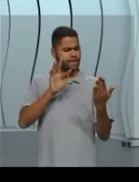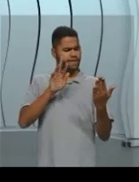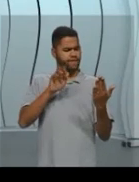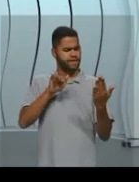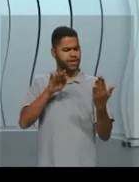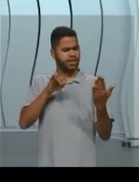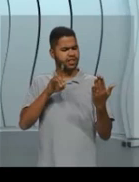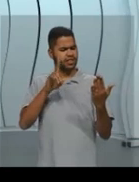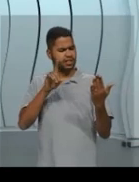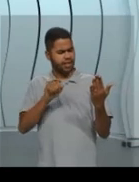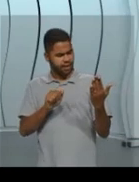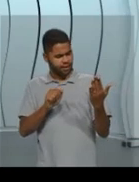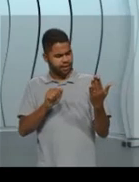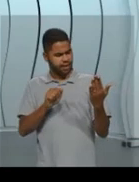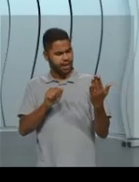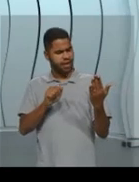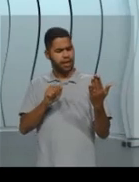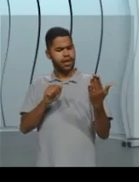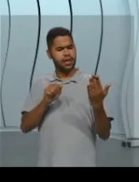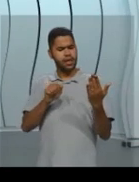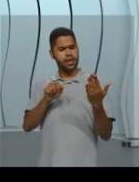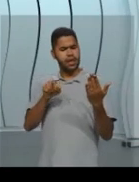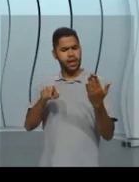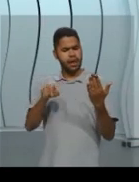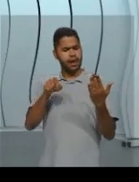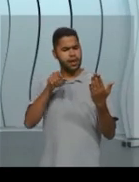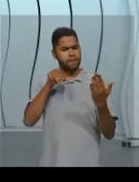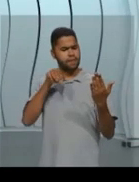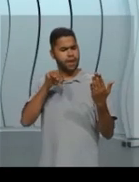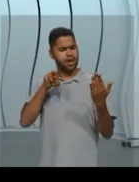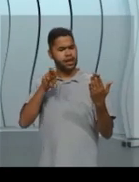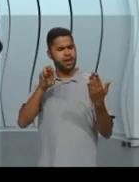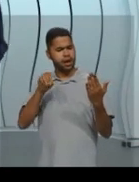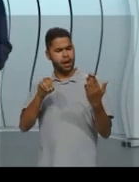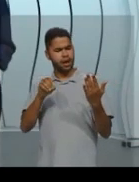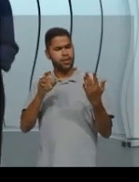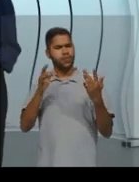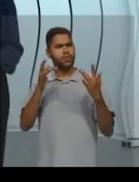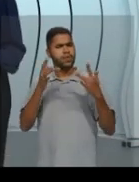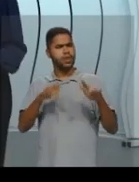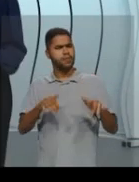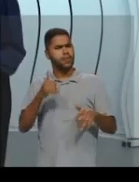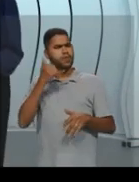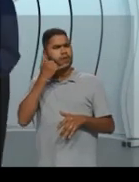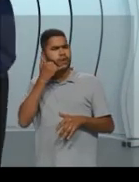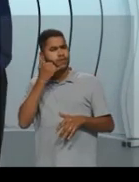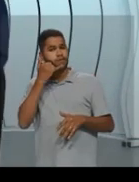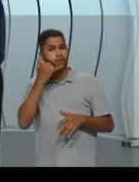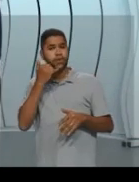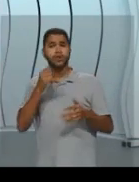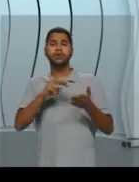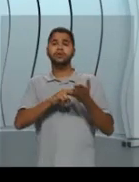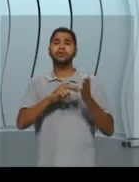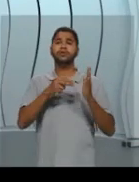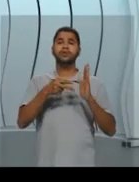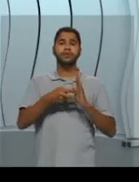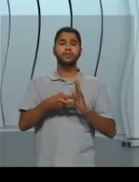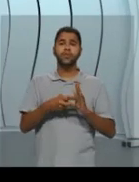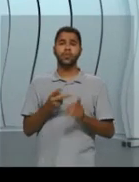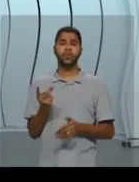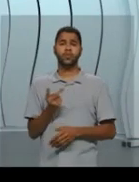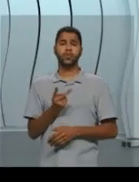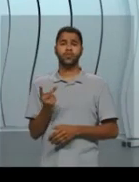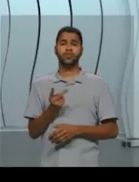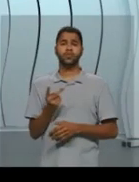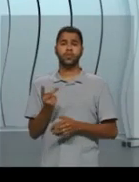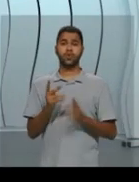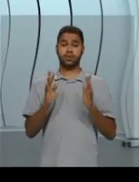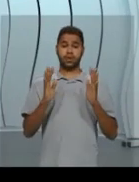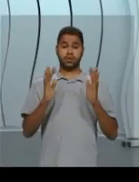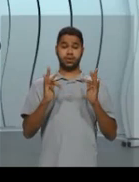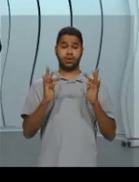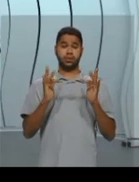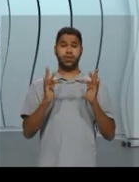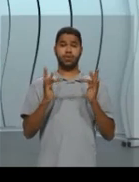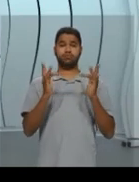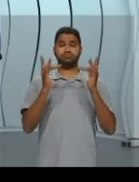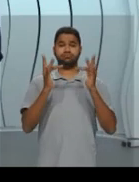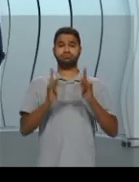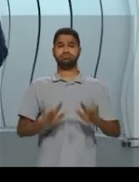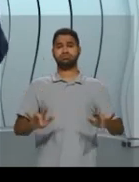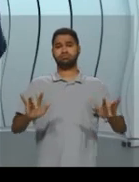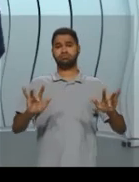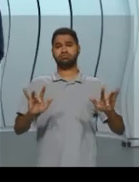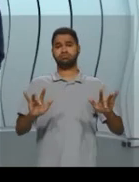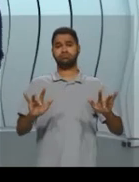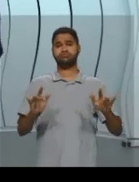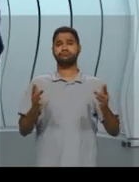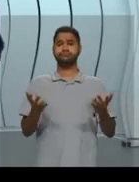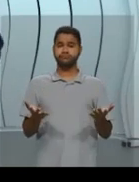por telefone, está implícito que a Fernanda terminou o namoro. está